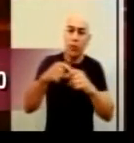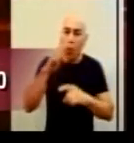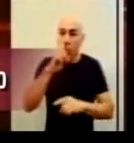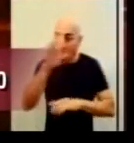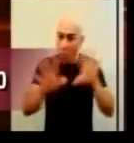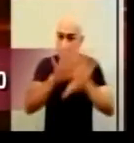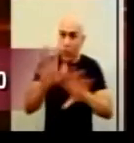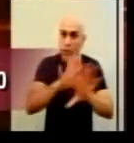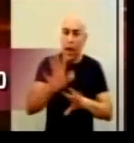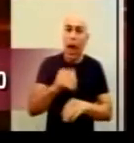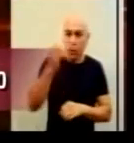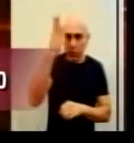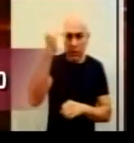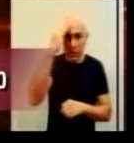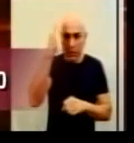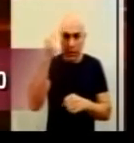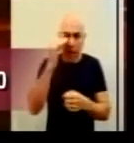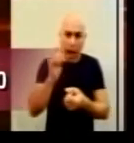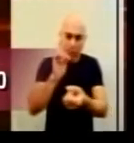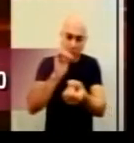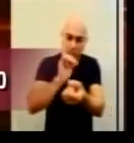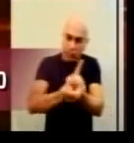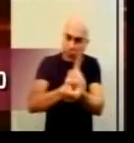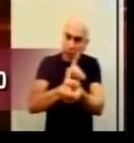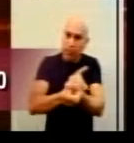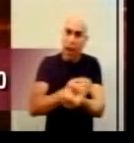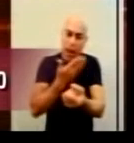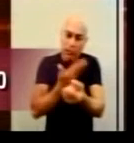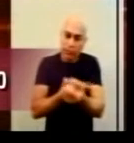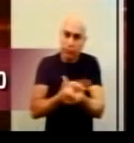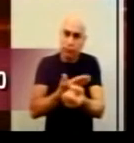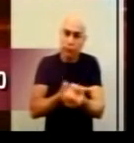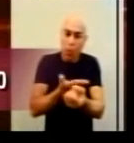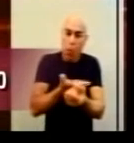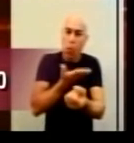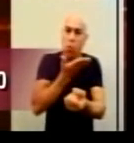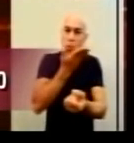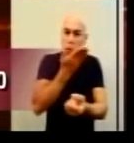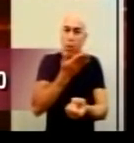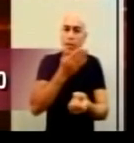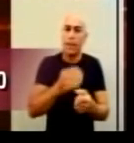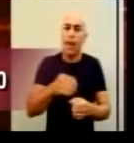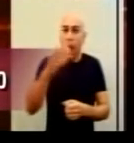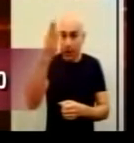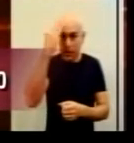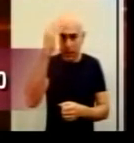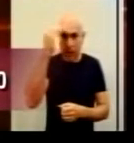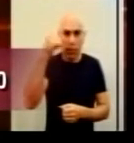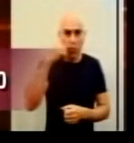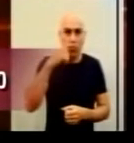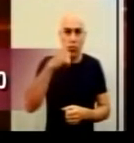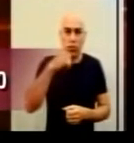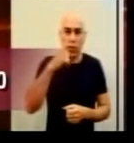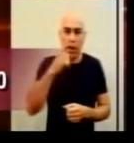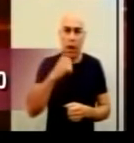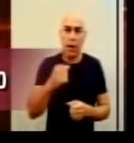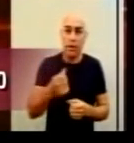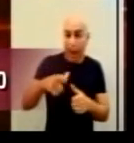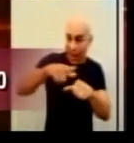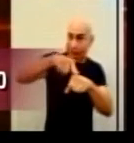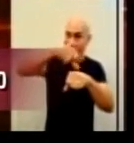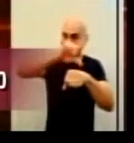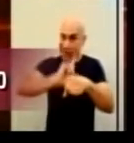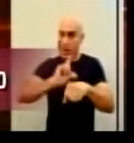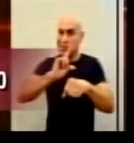quando elas têm uma hipertensão, diabetes, então elas procuram mais, então os diagnósticos também nas mulheres, até o precoce, felizmente, né, quando